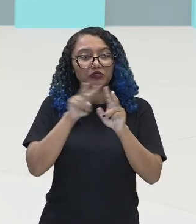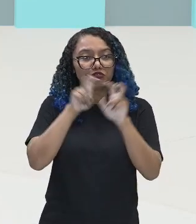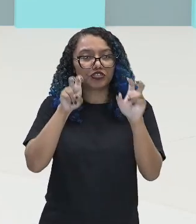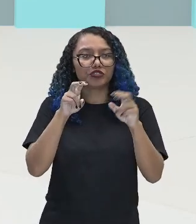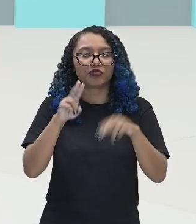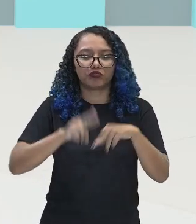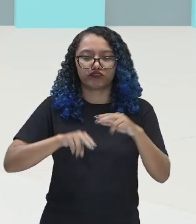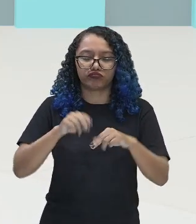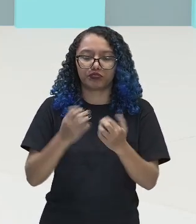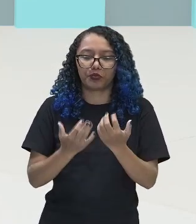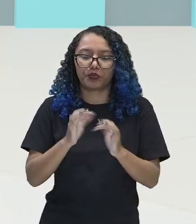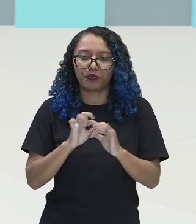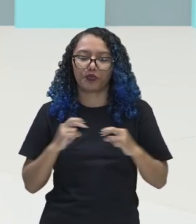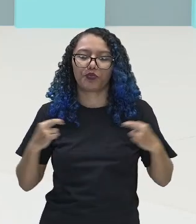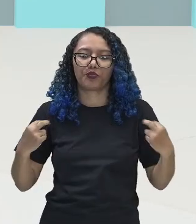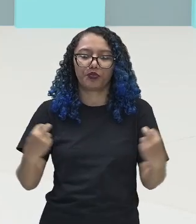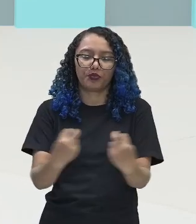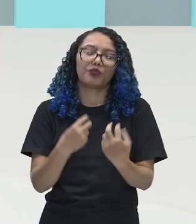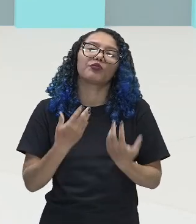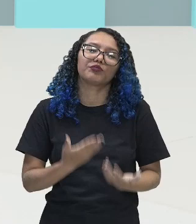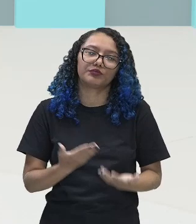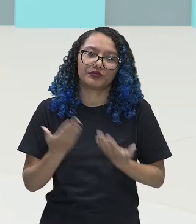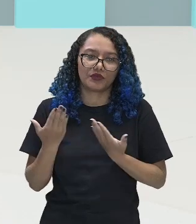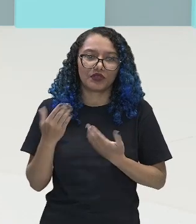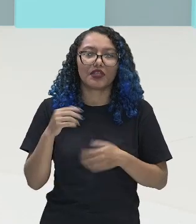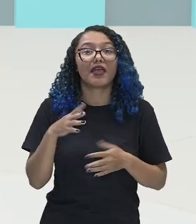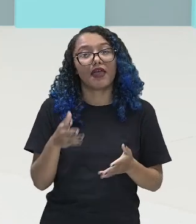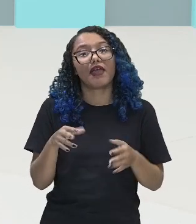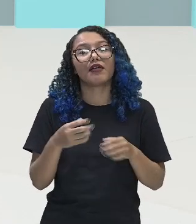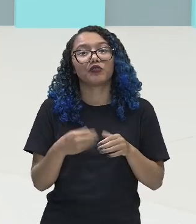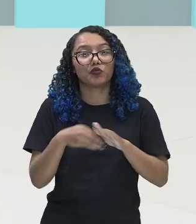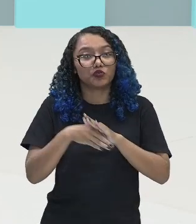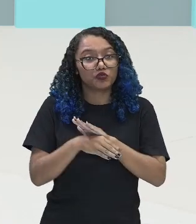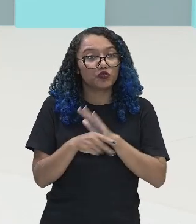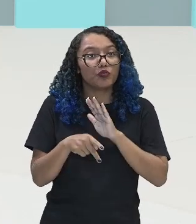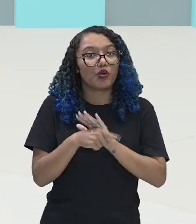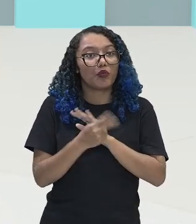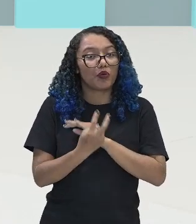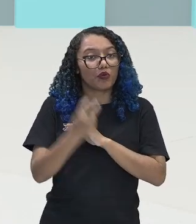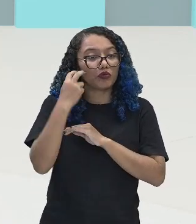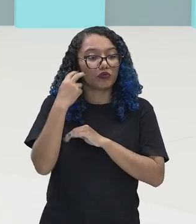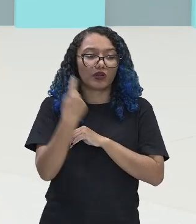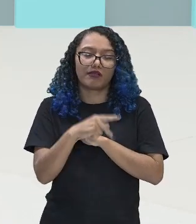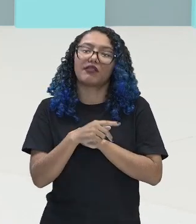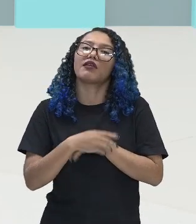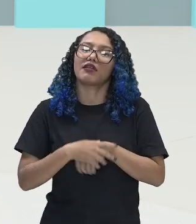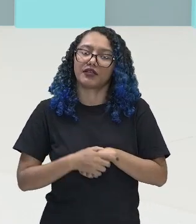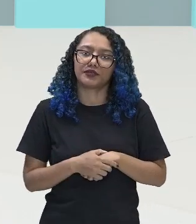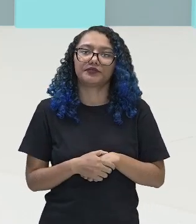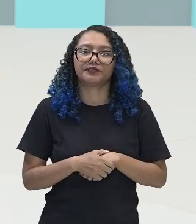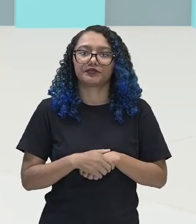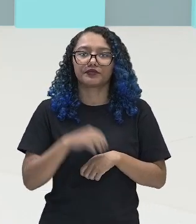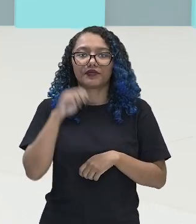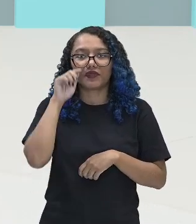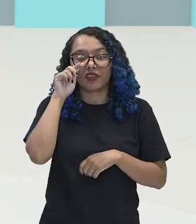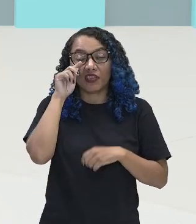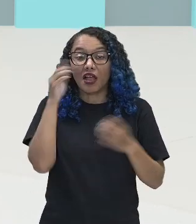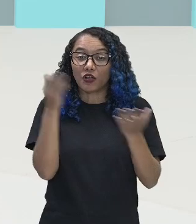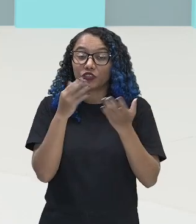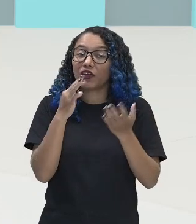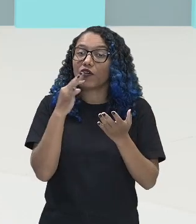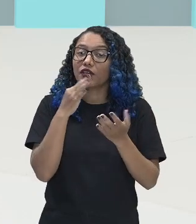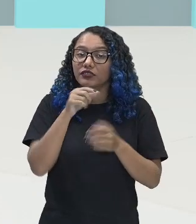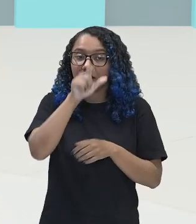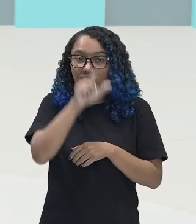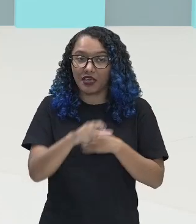dos atos aí de cultura desses povos originários. Agora vamos saber quem é a Graça, não é? A nossa autora aí. Então